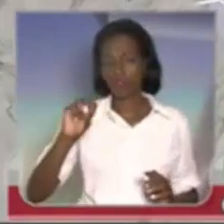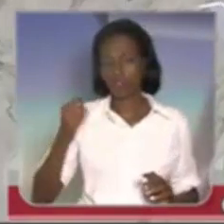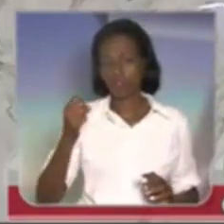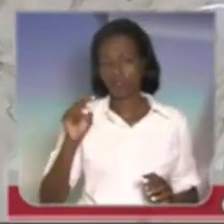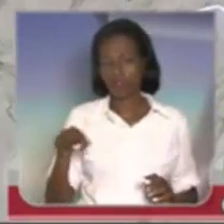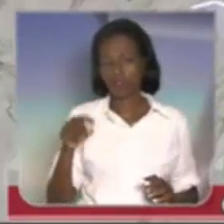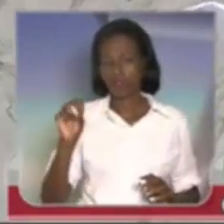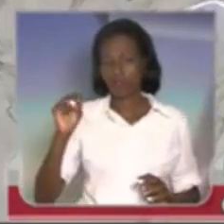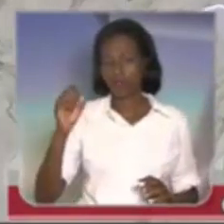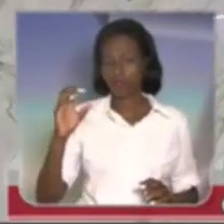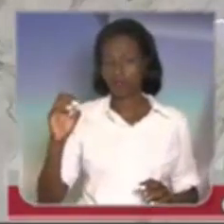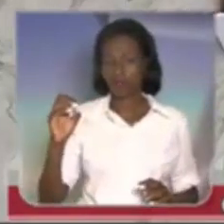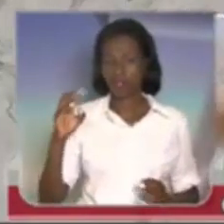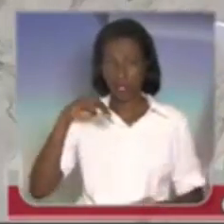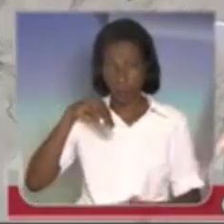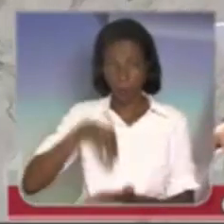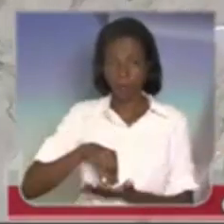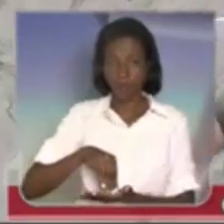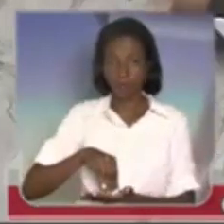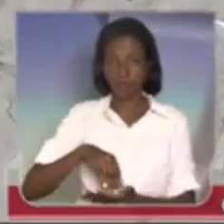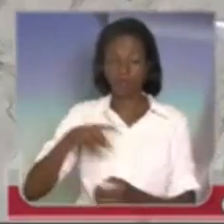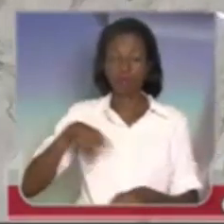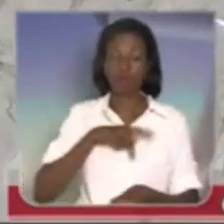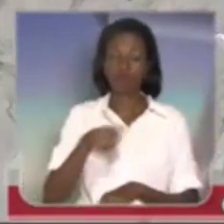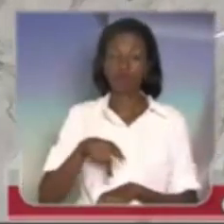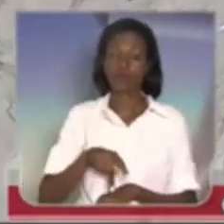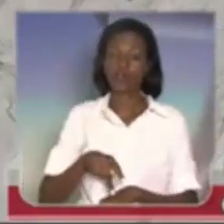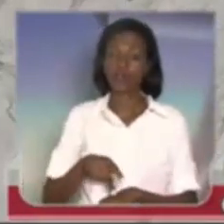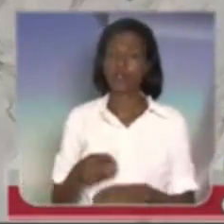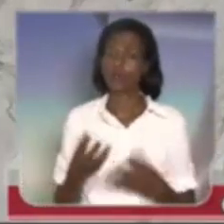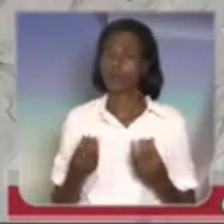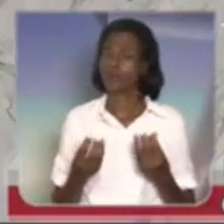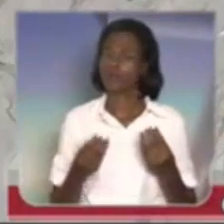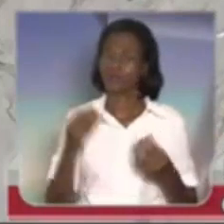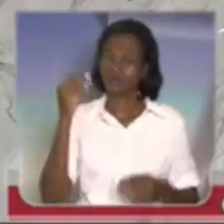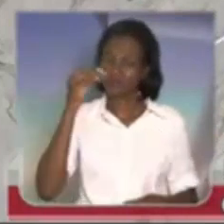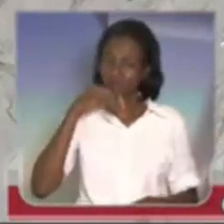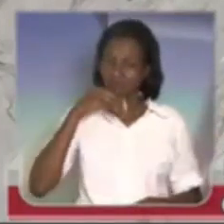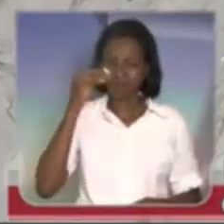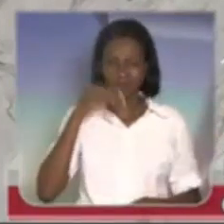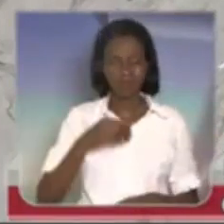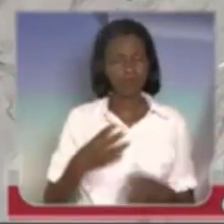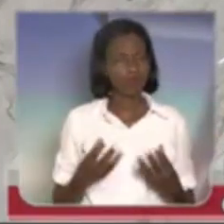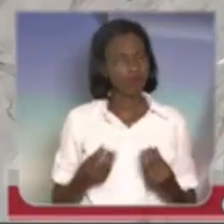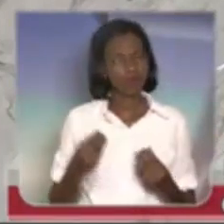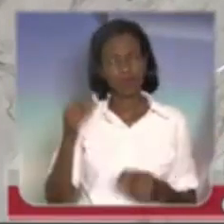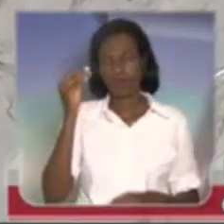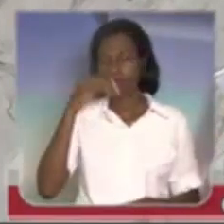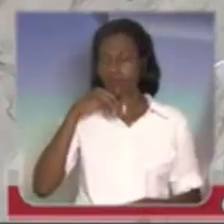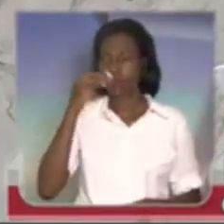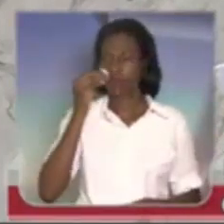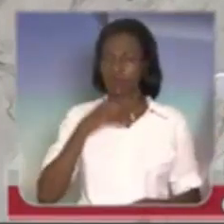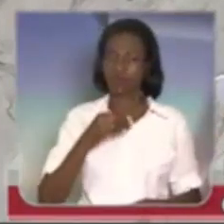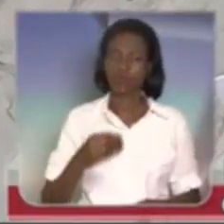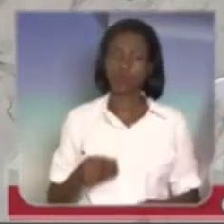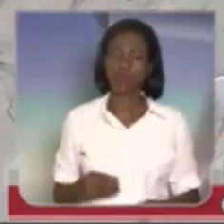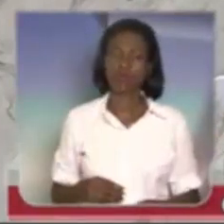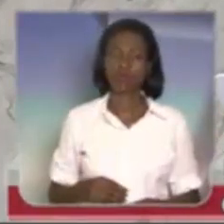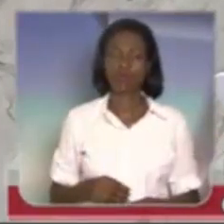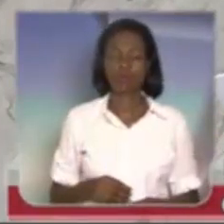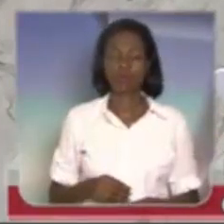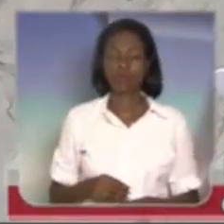e80 esse é o piso nacional que é extremamente baixo muito baixo né Por isso